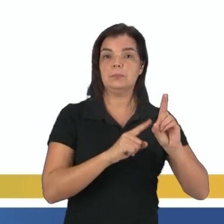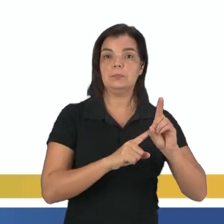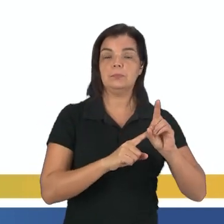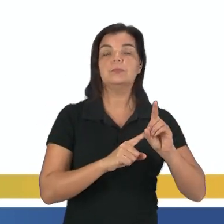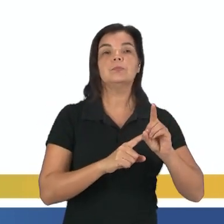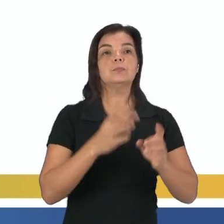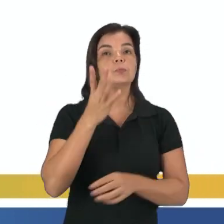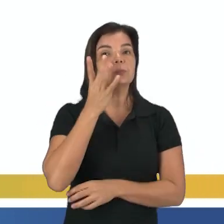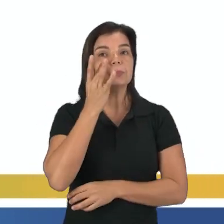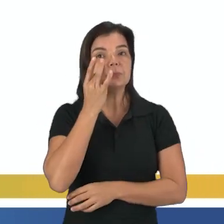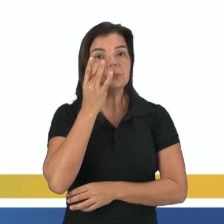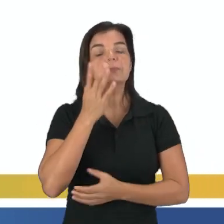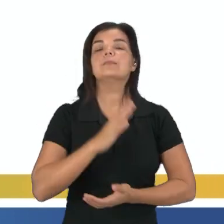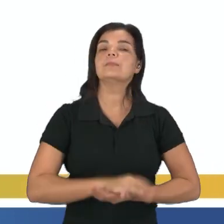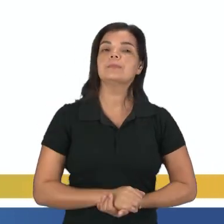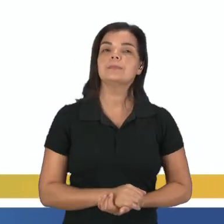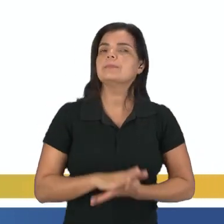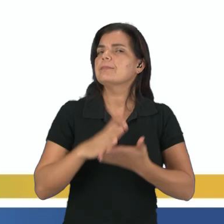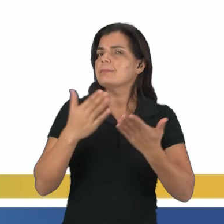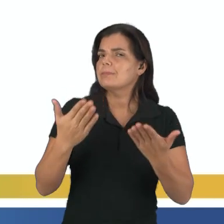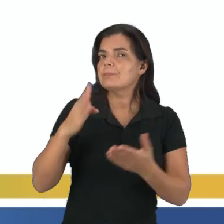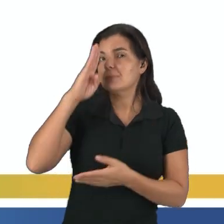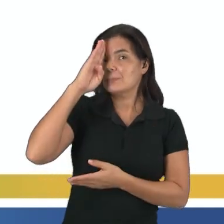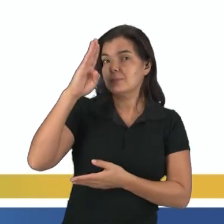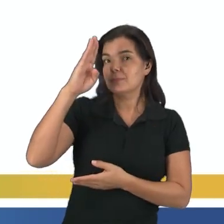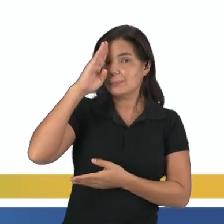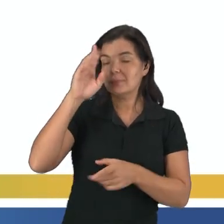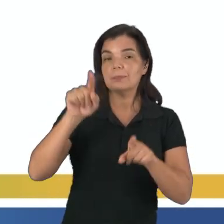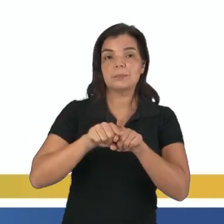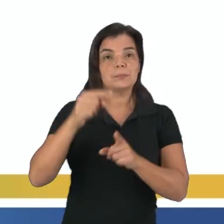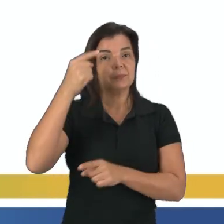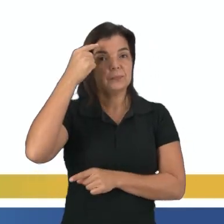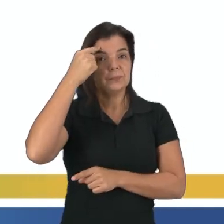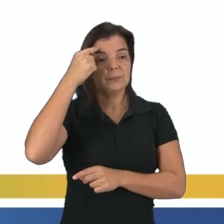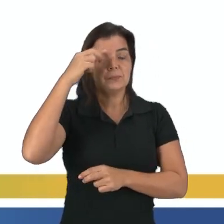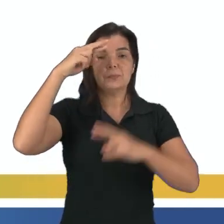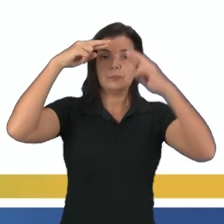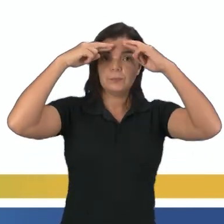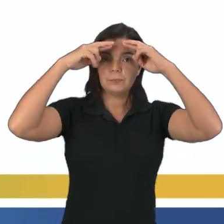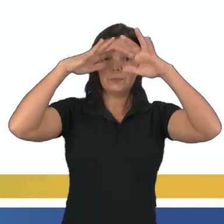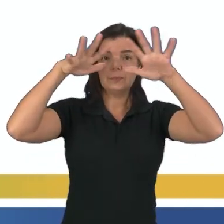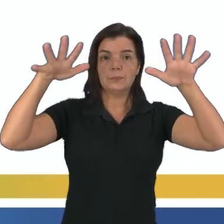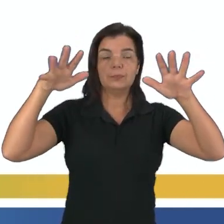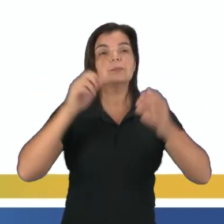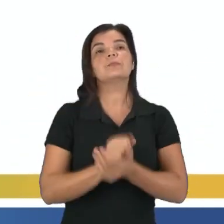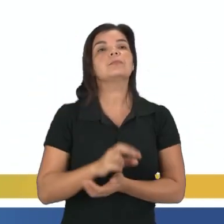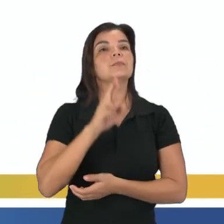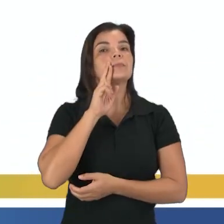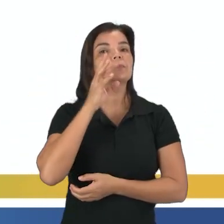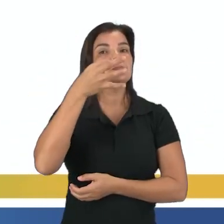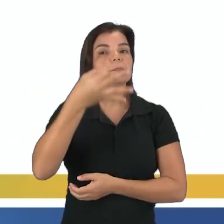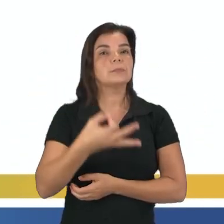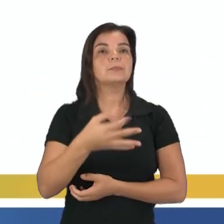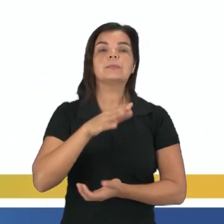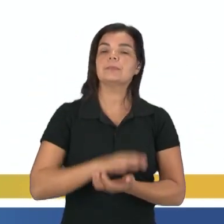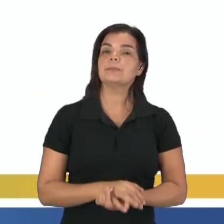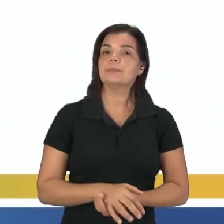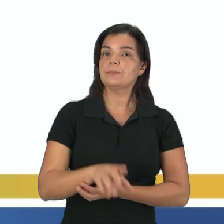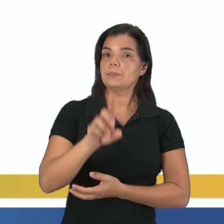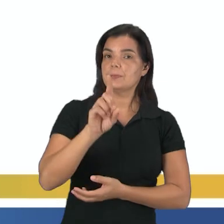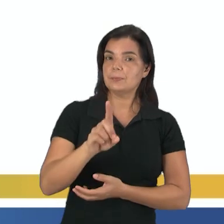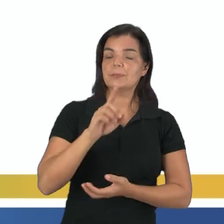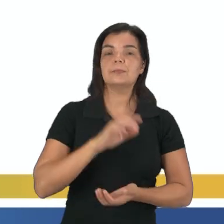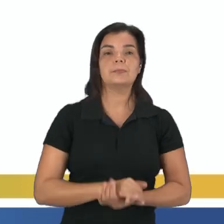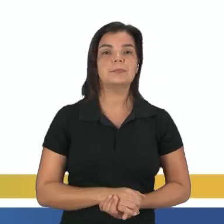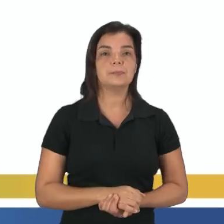ou D, o humanismo. Qual foi a principal corrente do pensamento renascentista? A alternativa correta é a letra